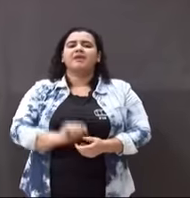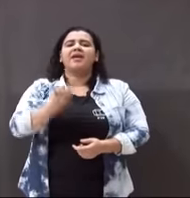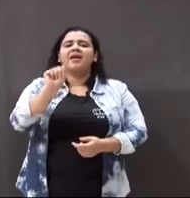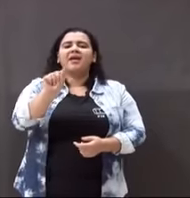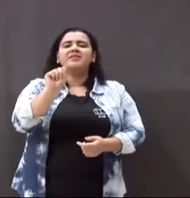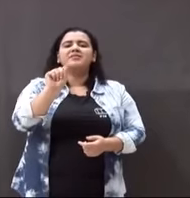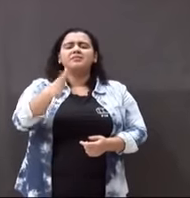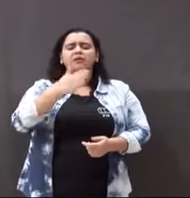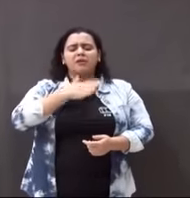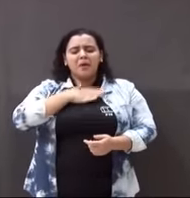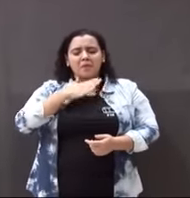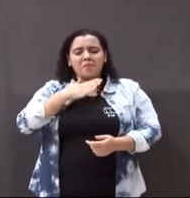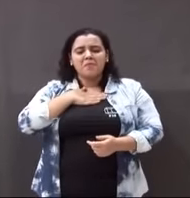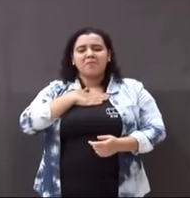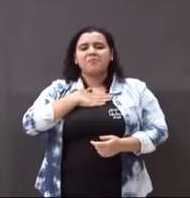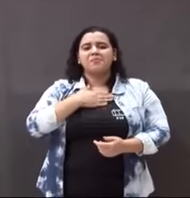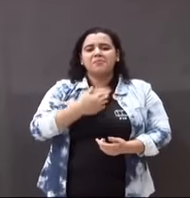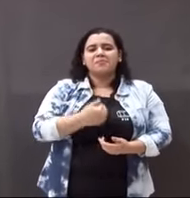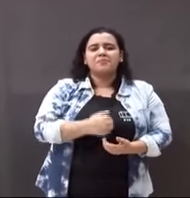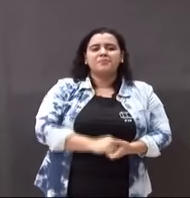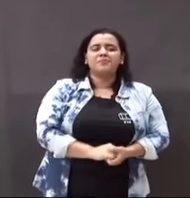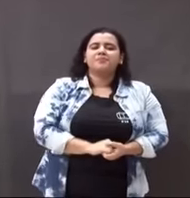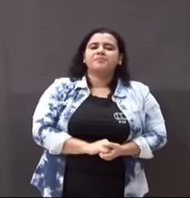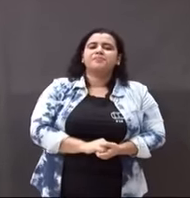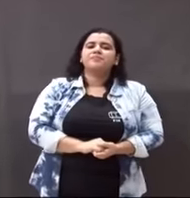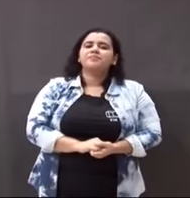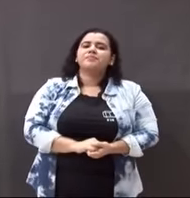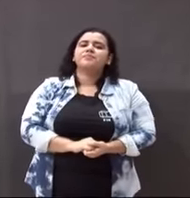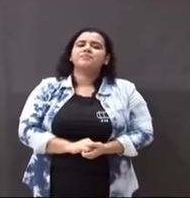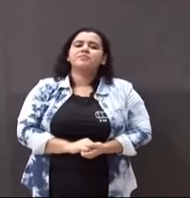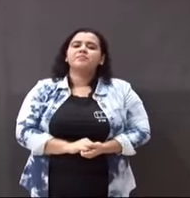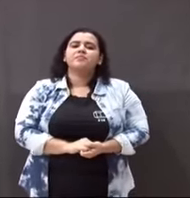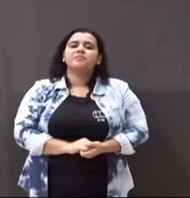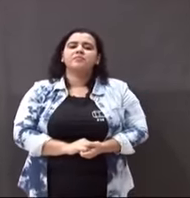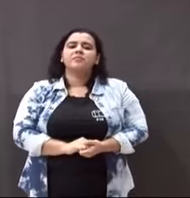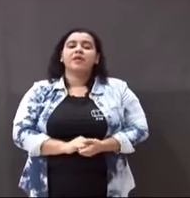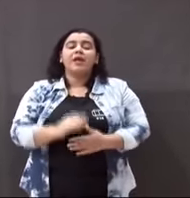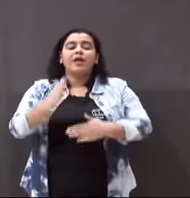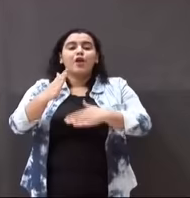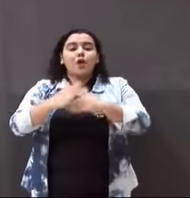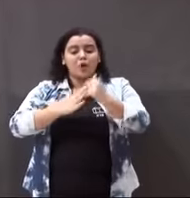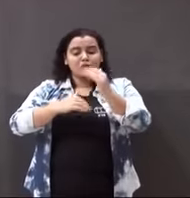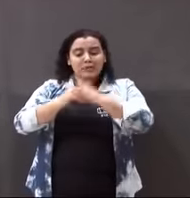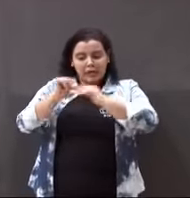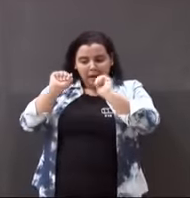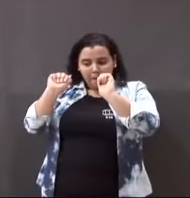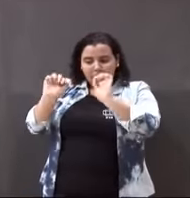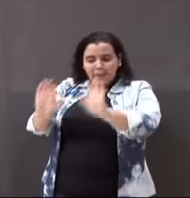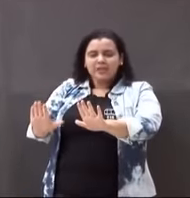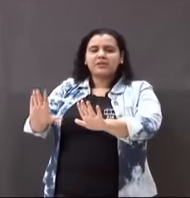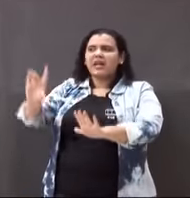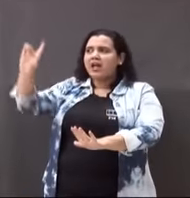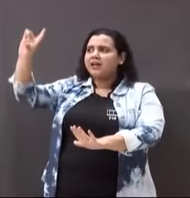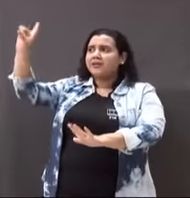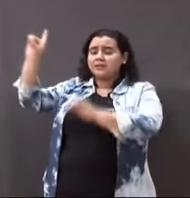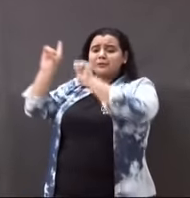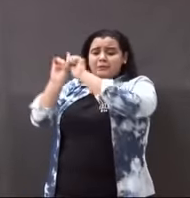levantar. É só você vir. Corre! E onde colocar a mão, eu vou